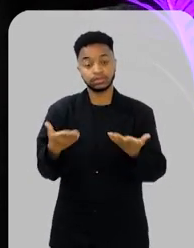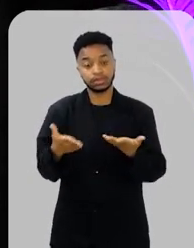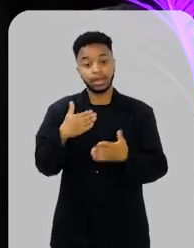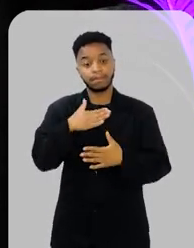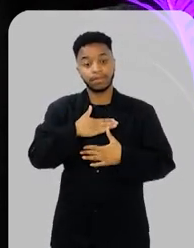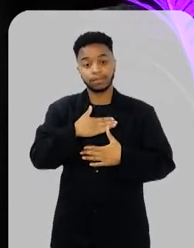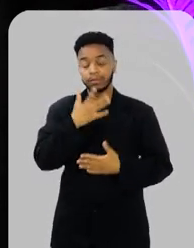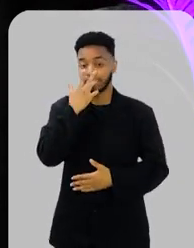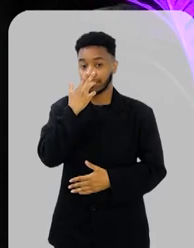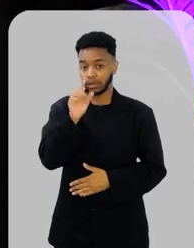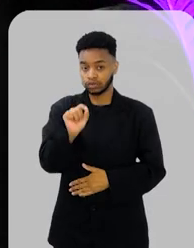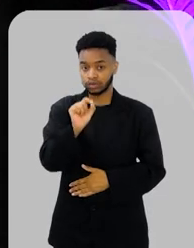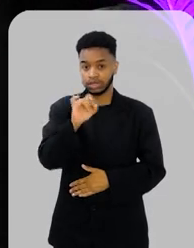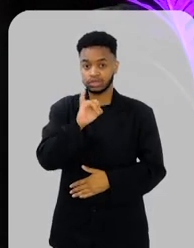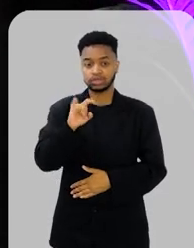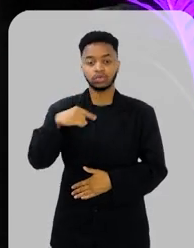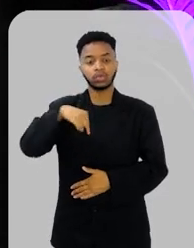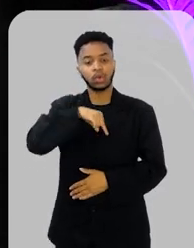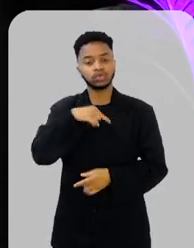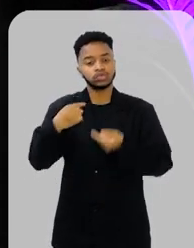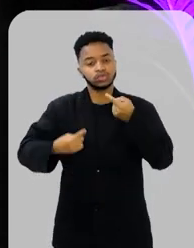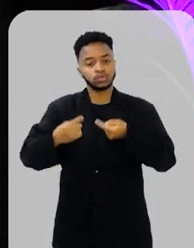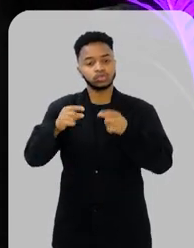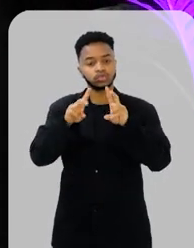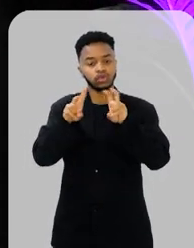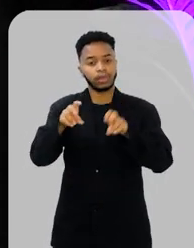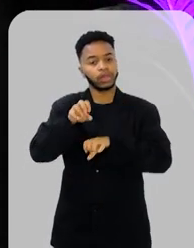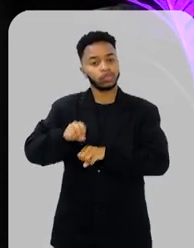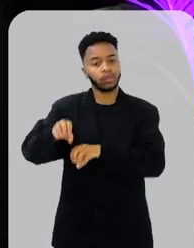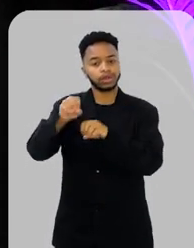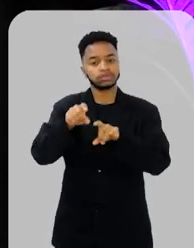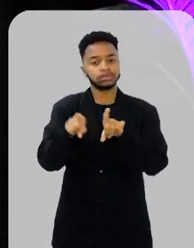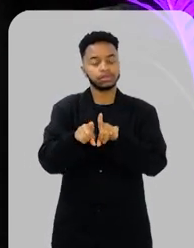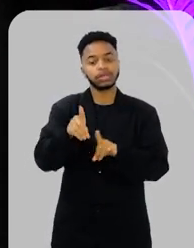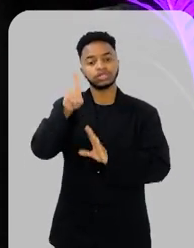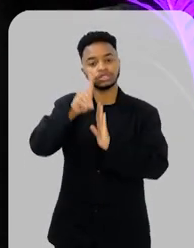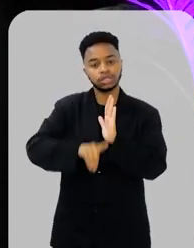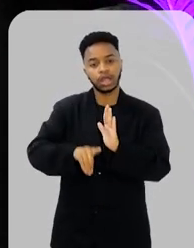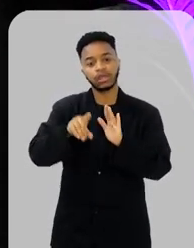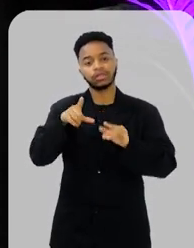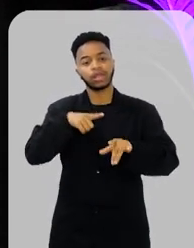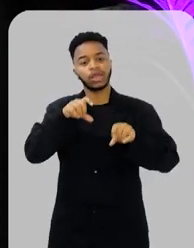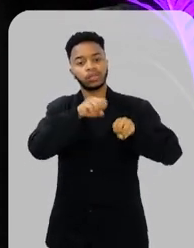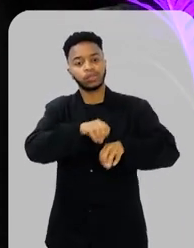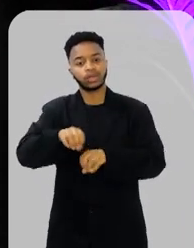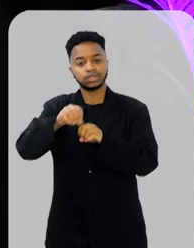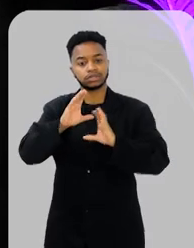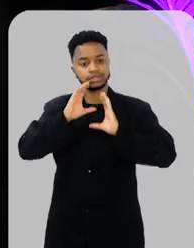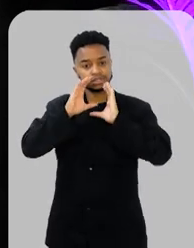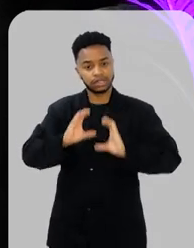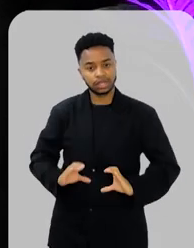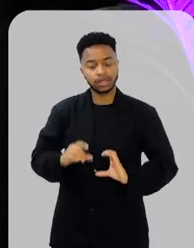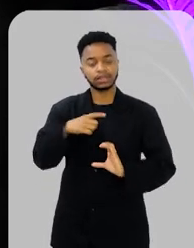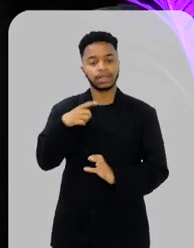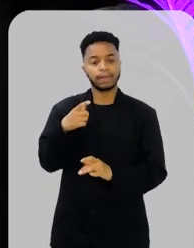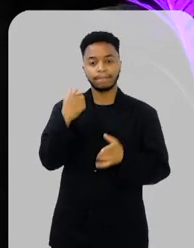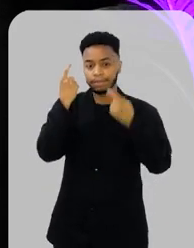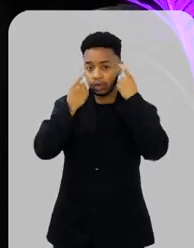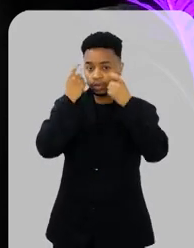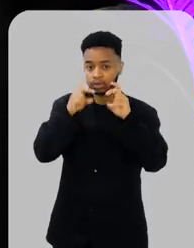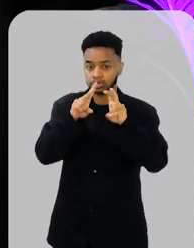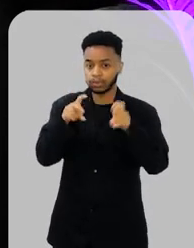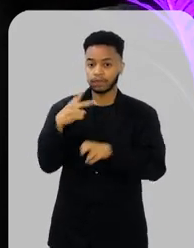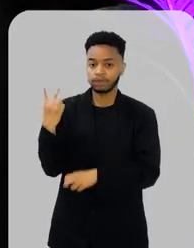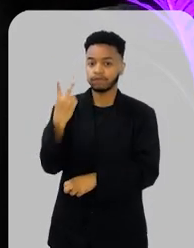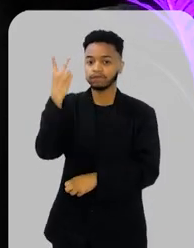E aí me parece que quando a gente traz essa discussão de educação em direitos, uma educação cidadã, uma educação que está preocupada com os